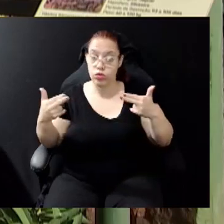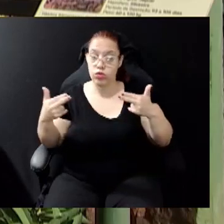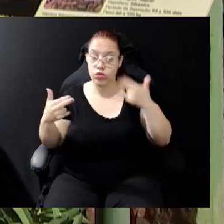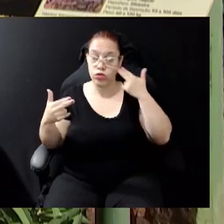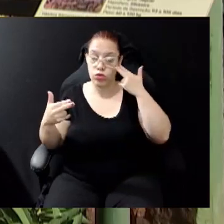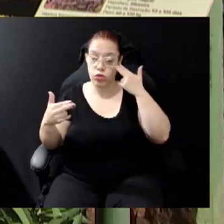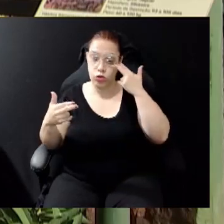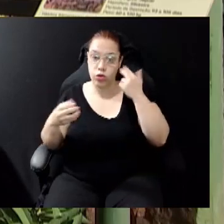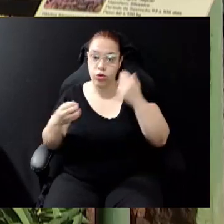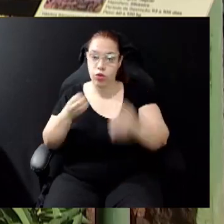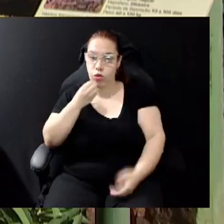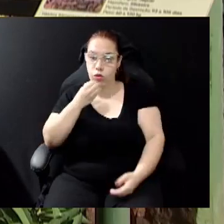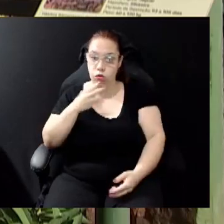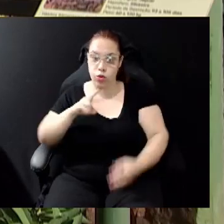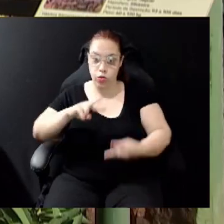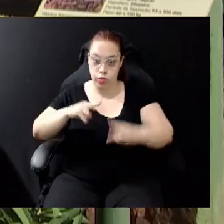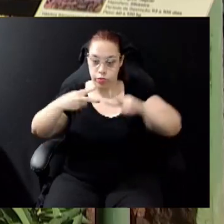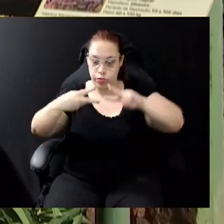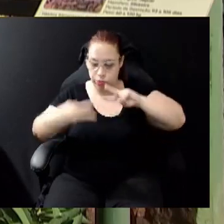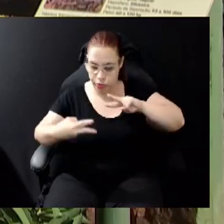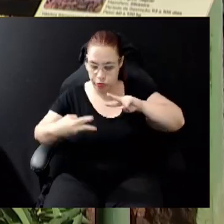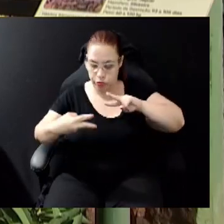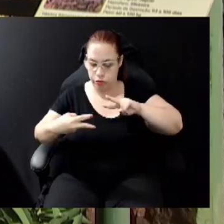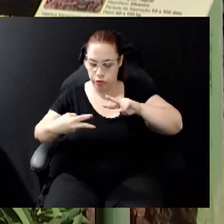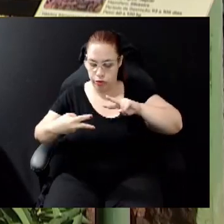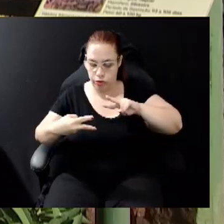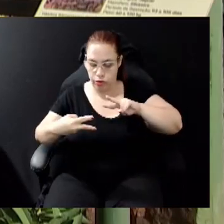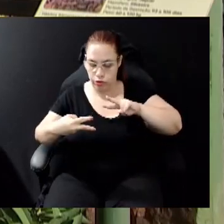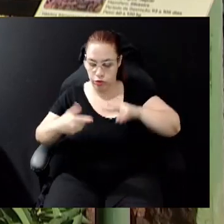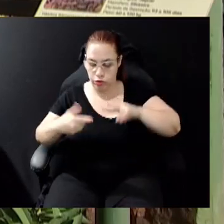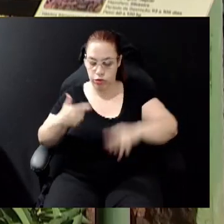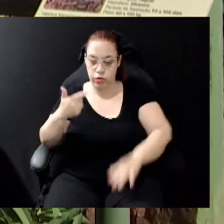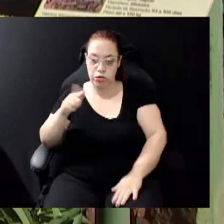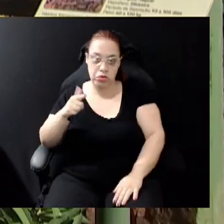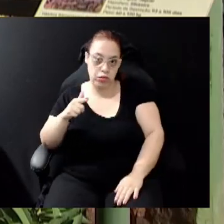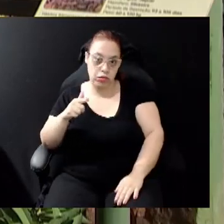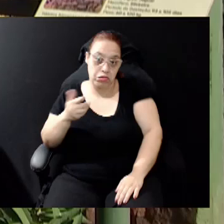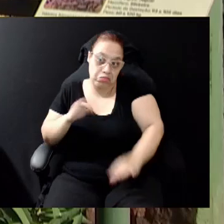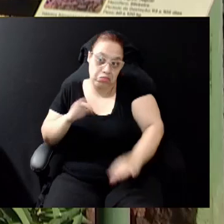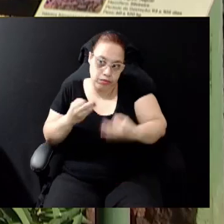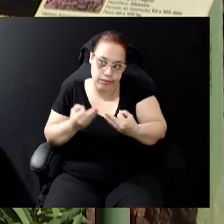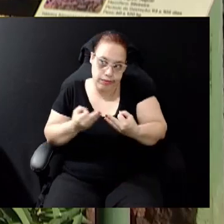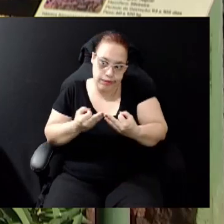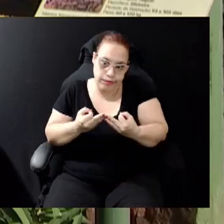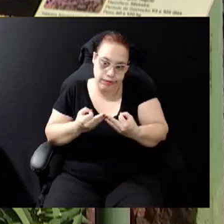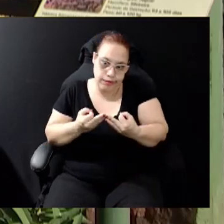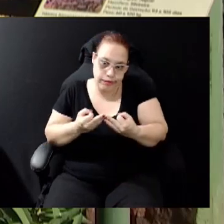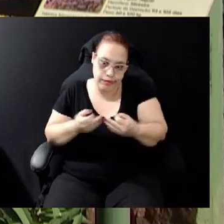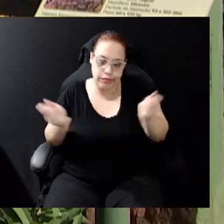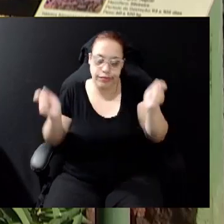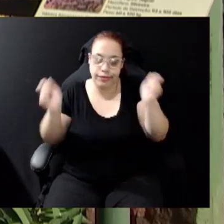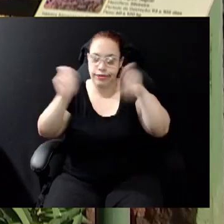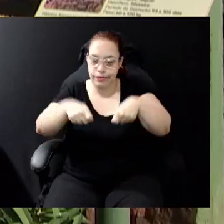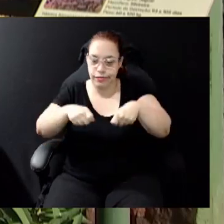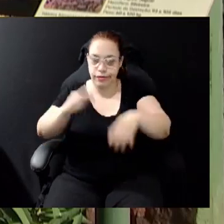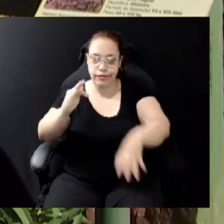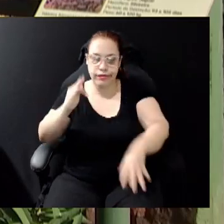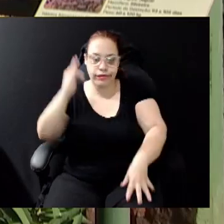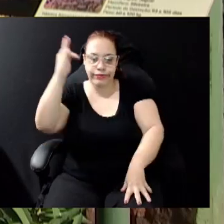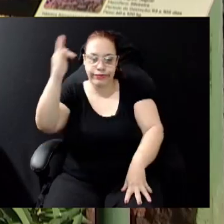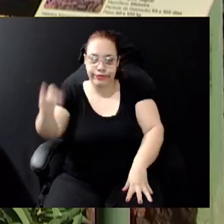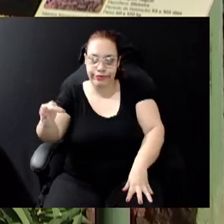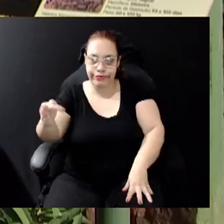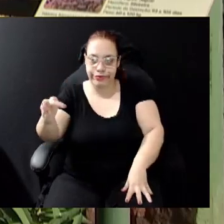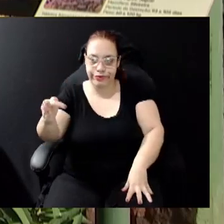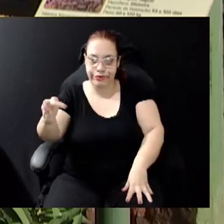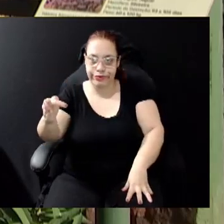variabilidade genética, então ter bastante animal sem o parentesco, tá? E a possibilidade de futuramente, a gente tendo